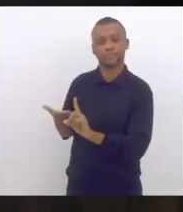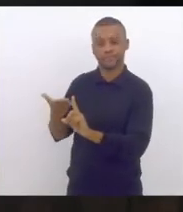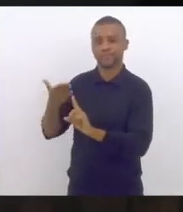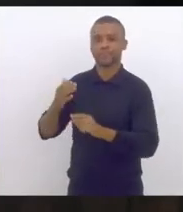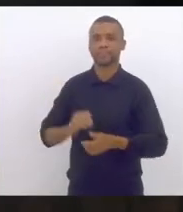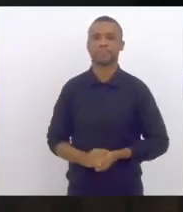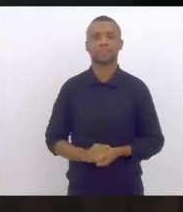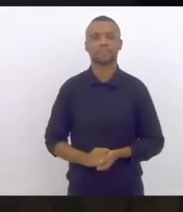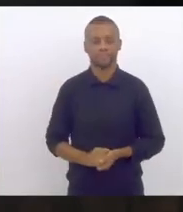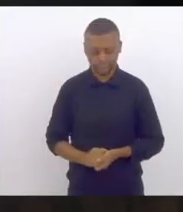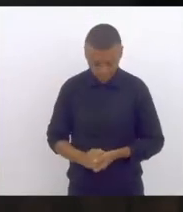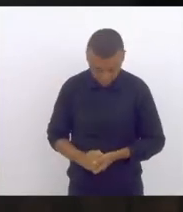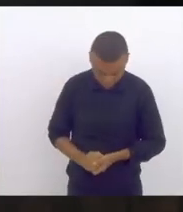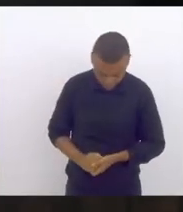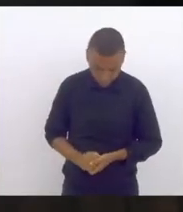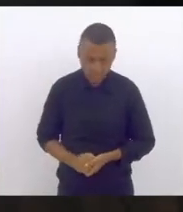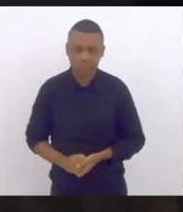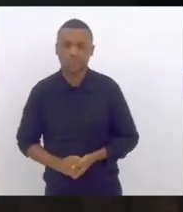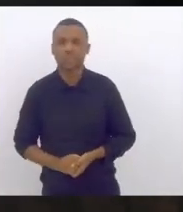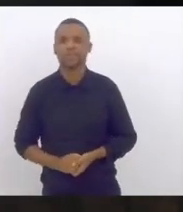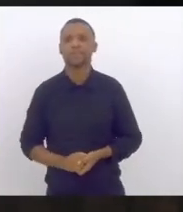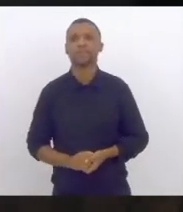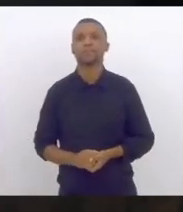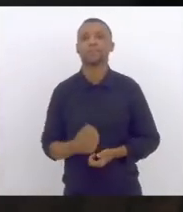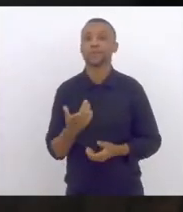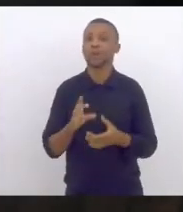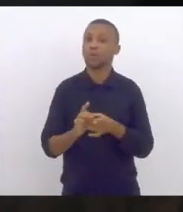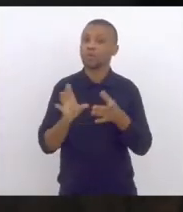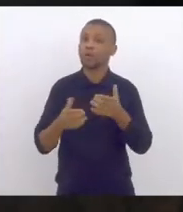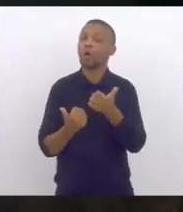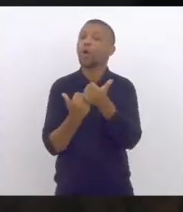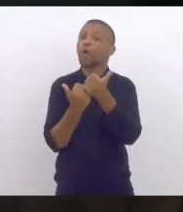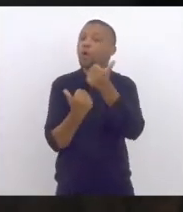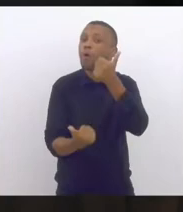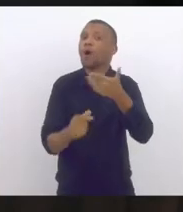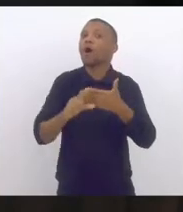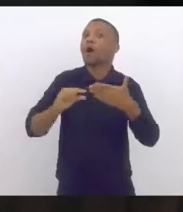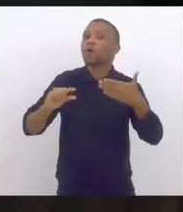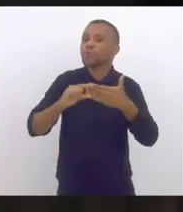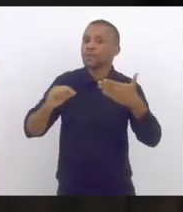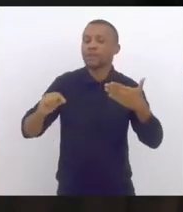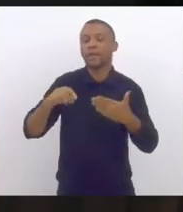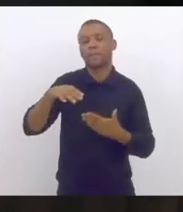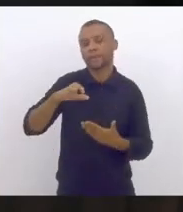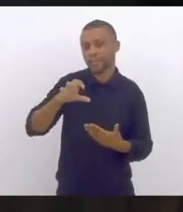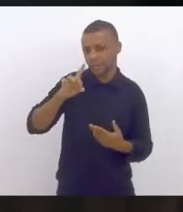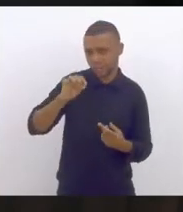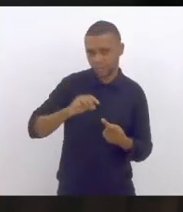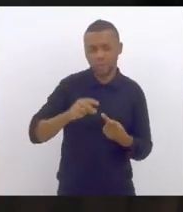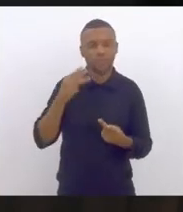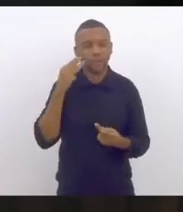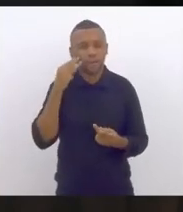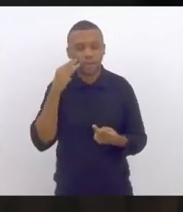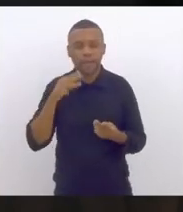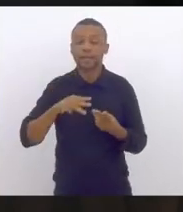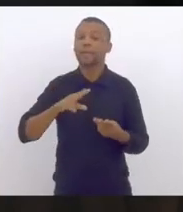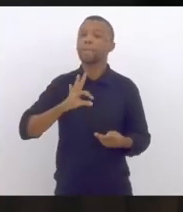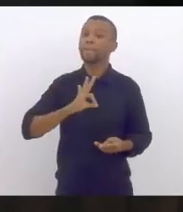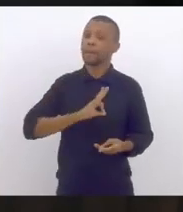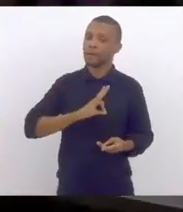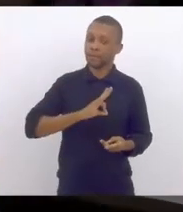senhoria. Eu concedo coautoria. Carlos Macedo, Valdec, Marta